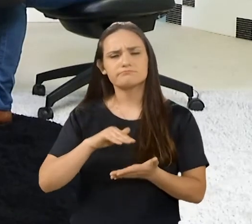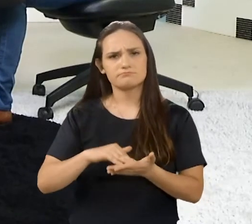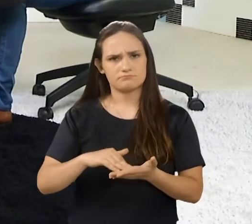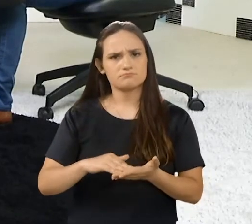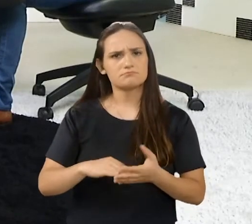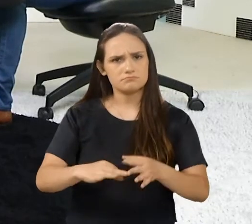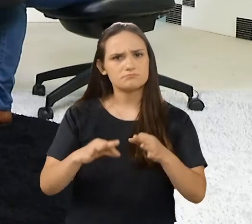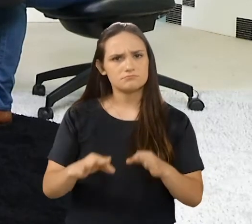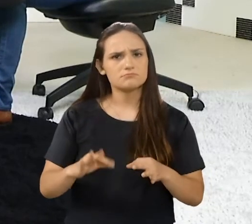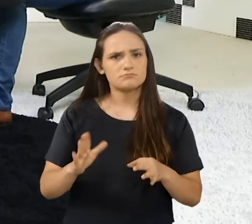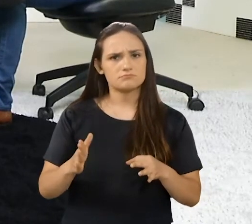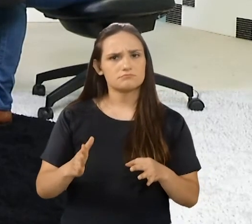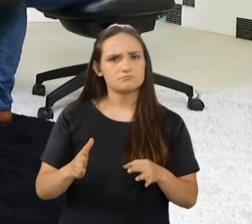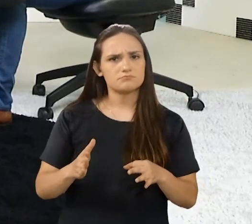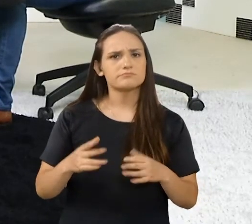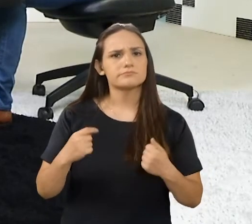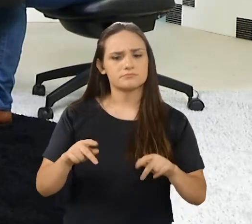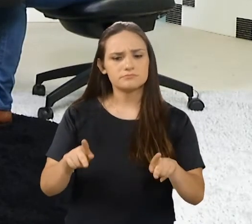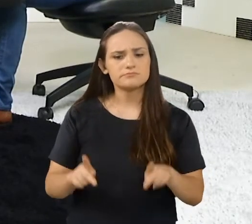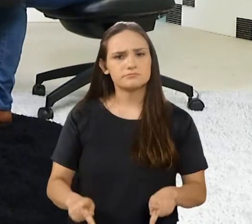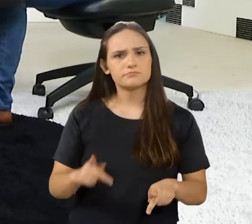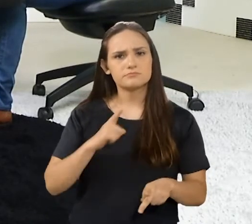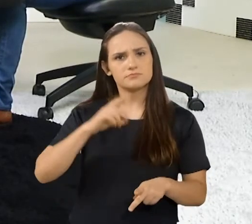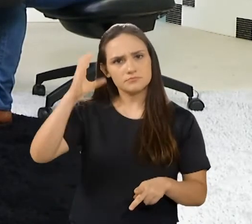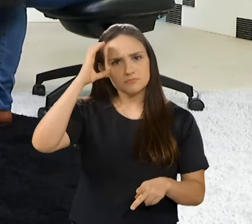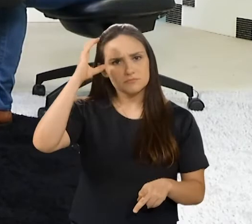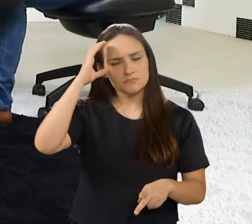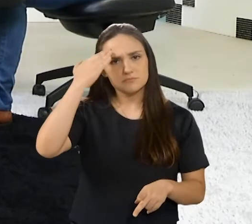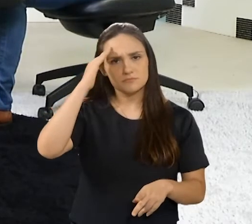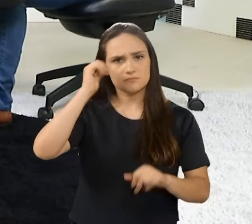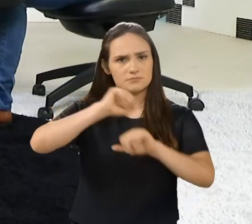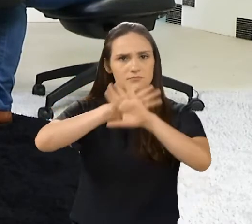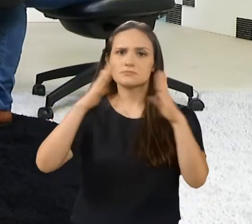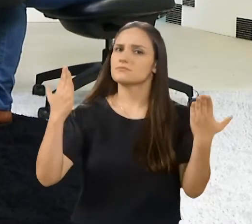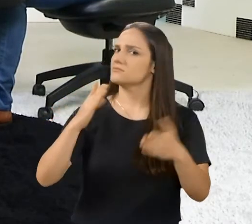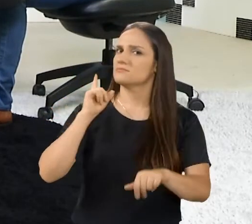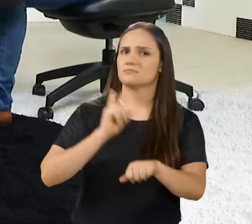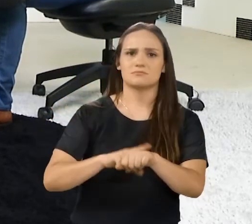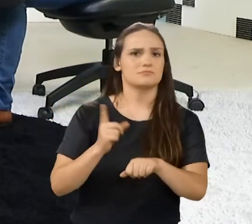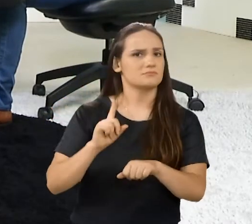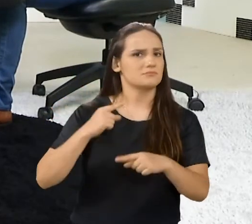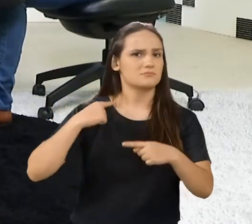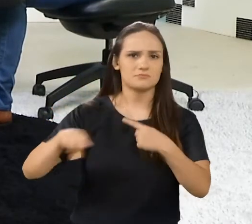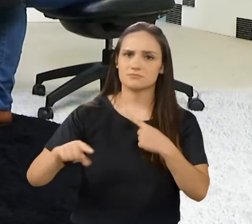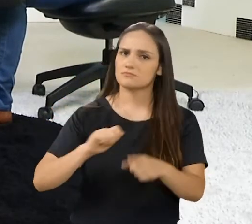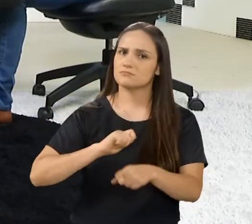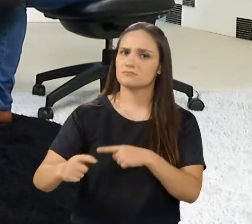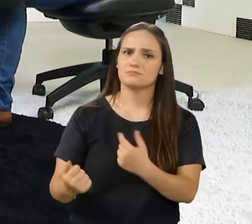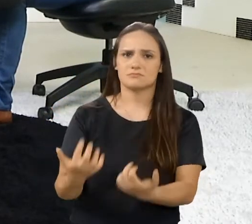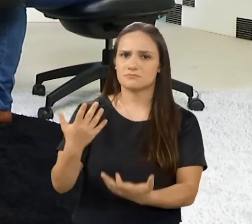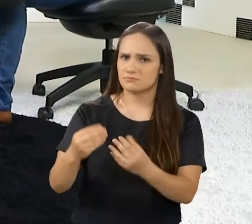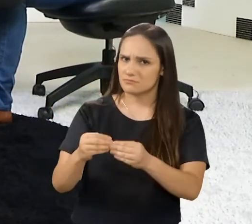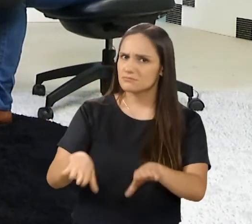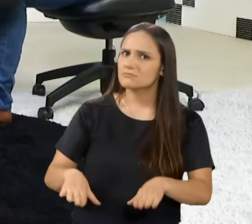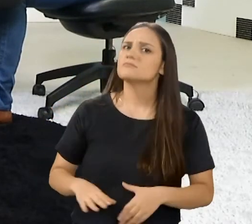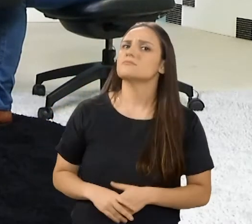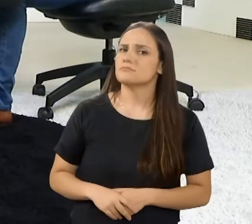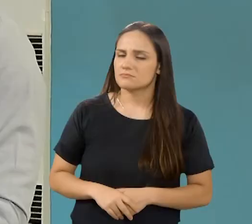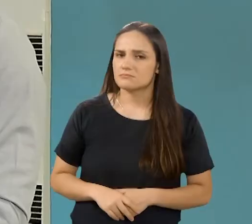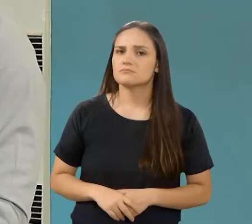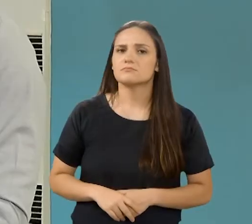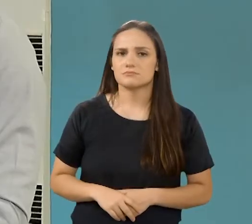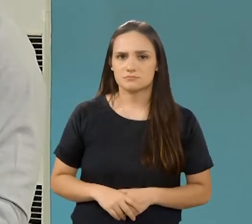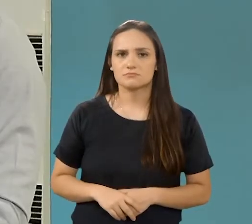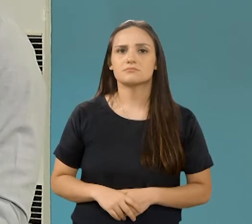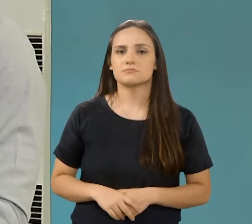parte dele. Cabe agora a população ter a consciência, né, e entender que não é o momento de estar colocando fogo, né? O estrago é muito grande, né?